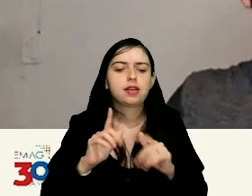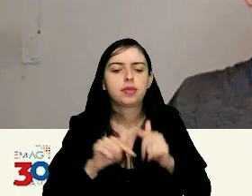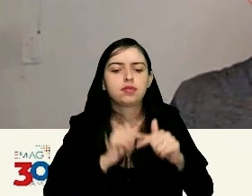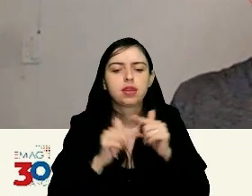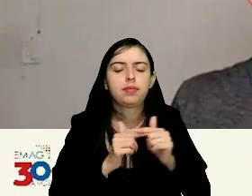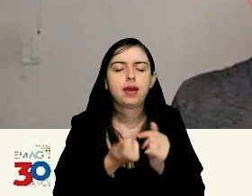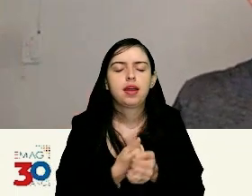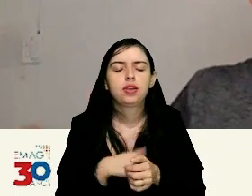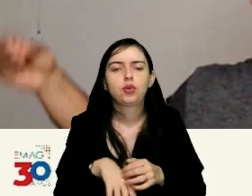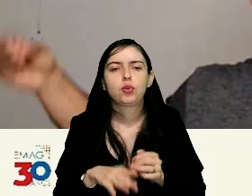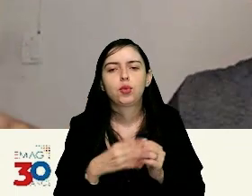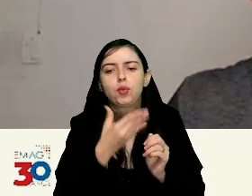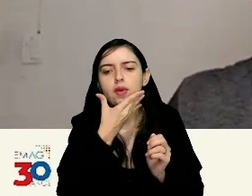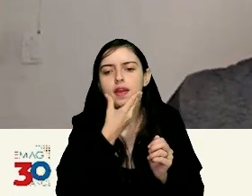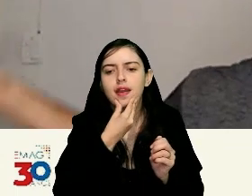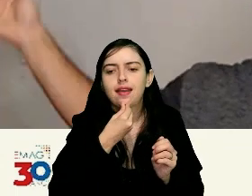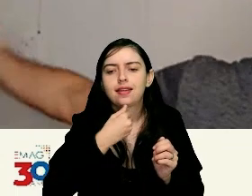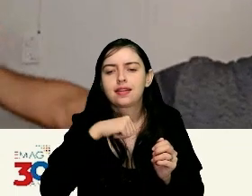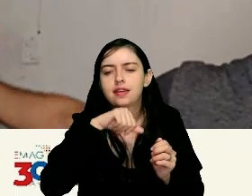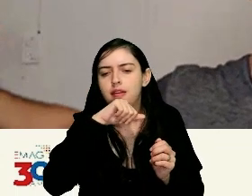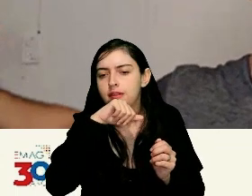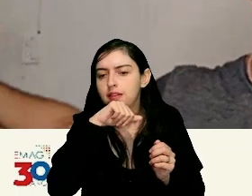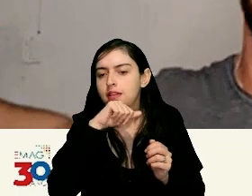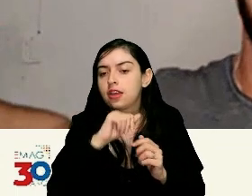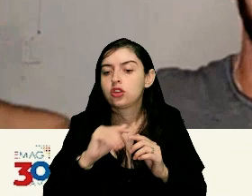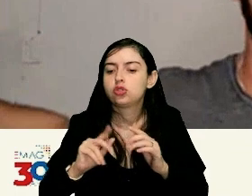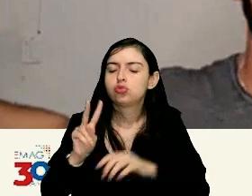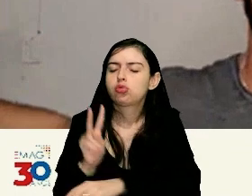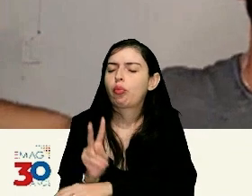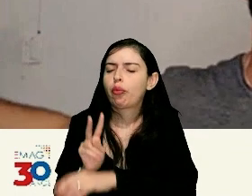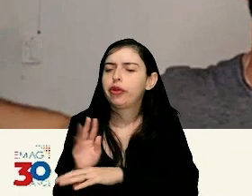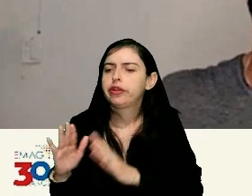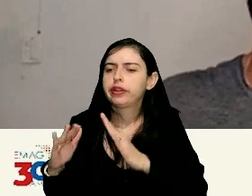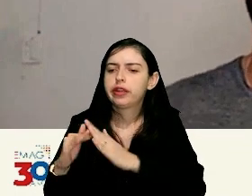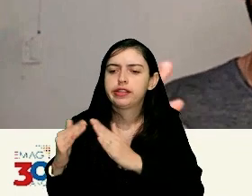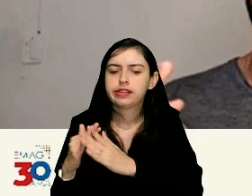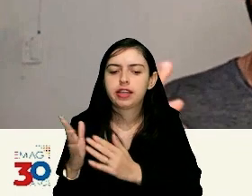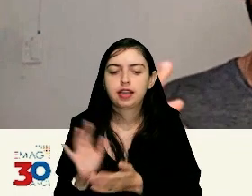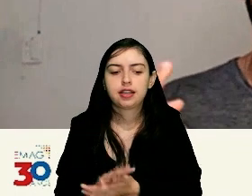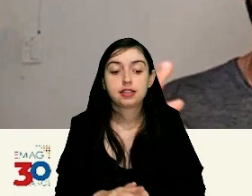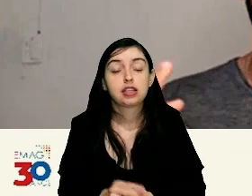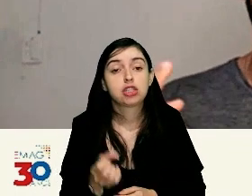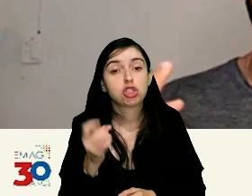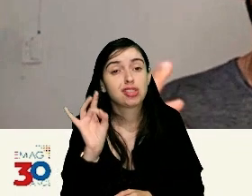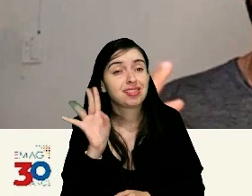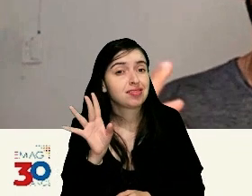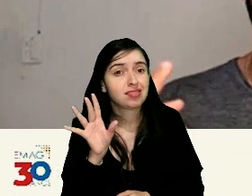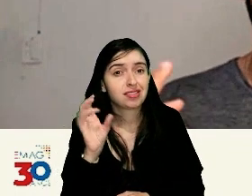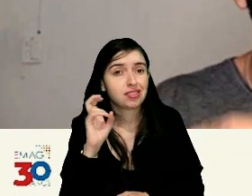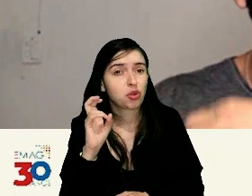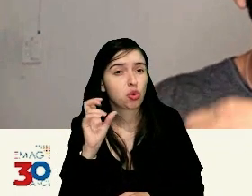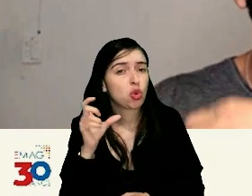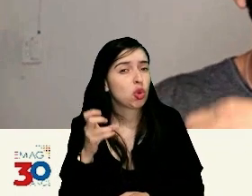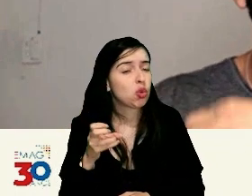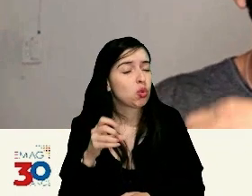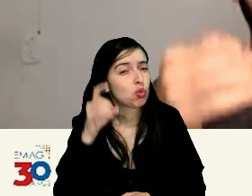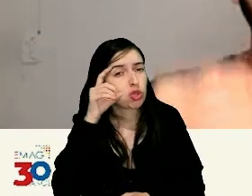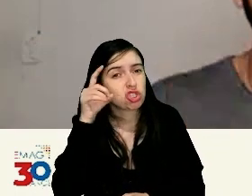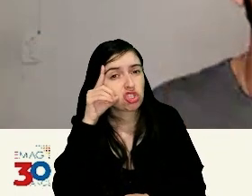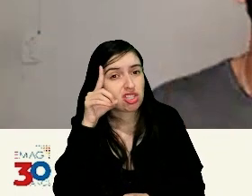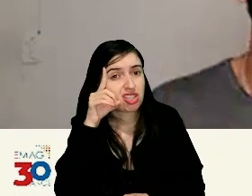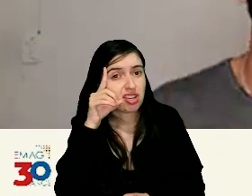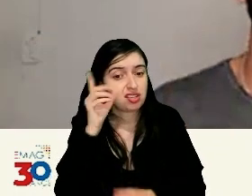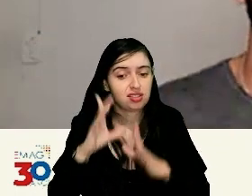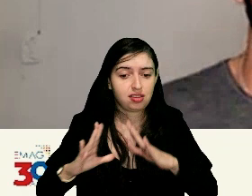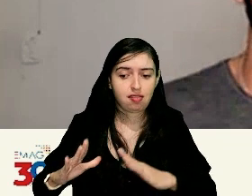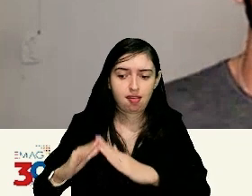eu ficasse em casa somente 5 dias, a minha parceira estaria surtada. Porque qualquer pessoa que fica 24 horas com o bebê